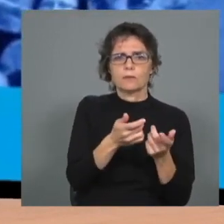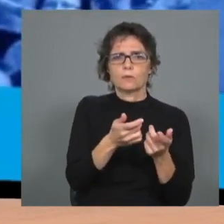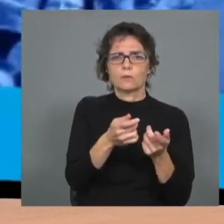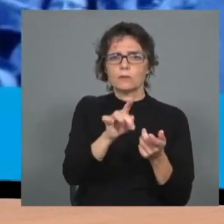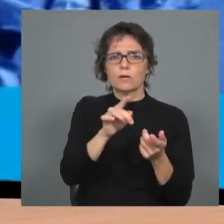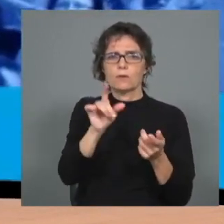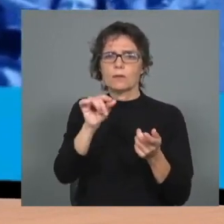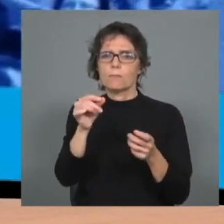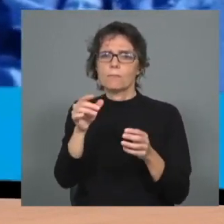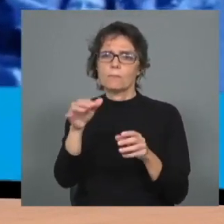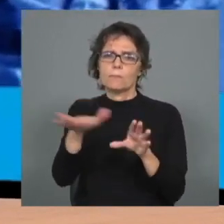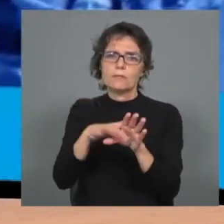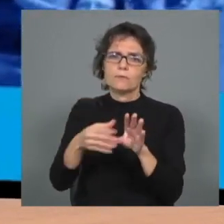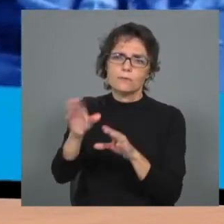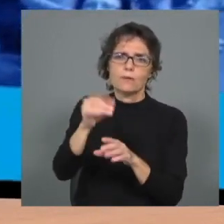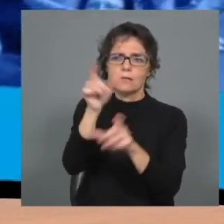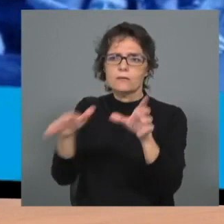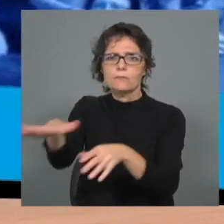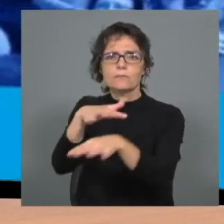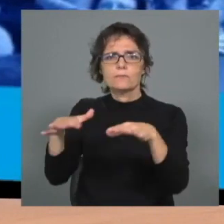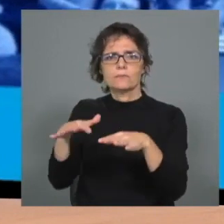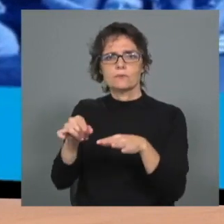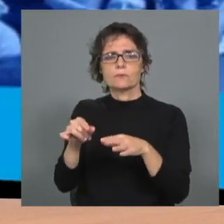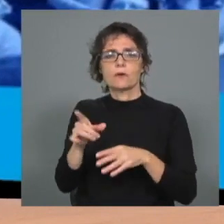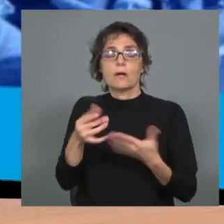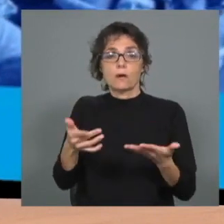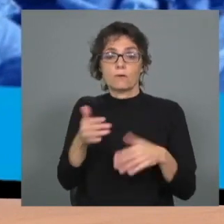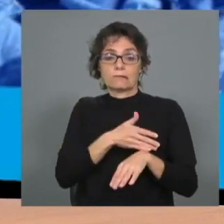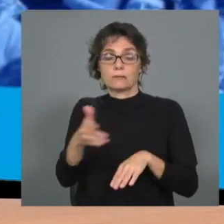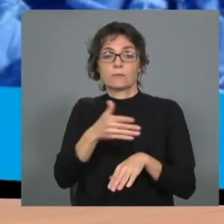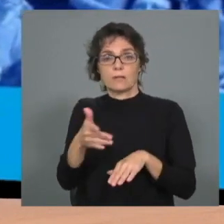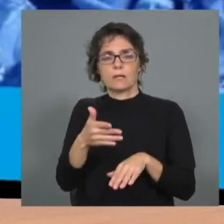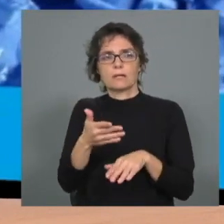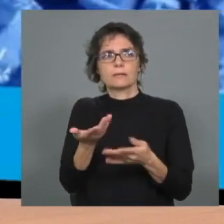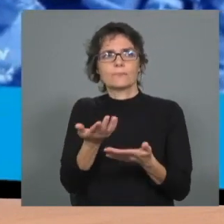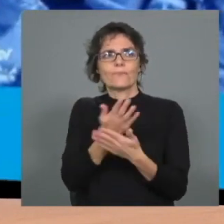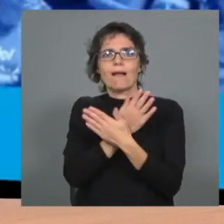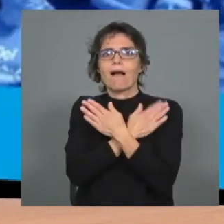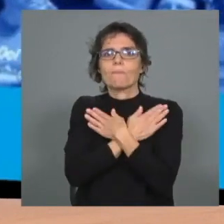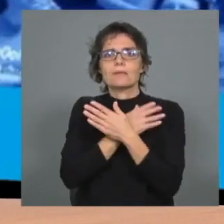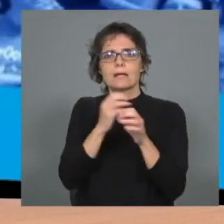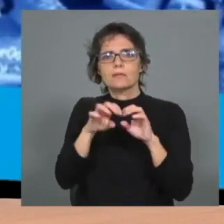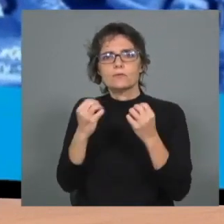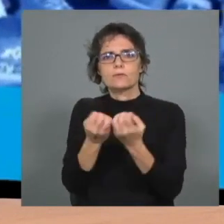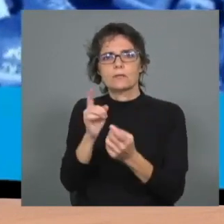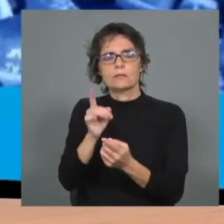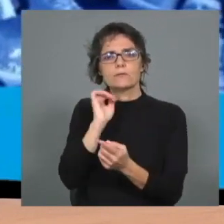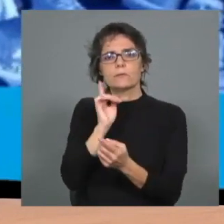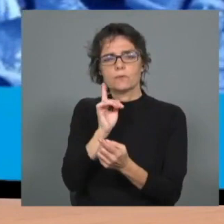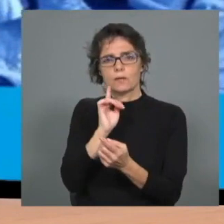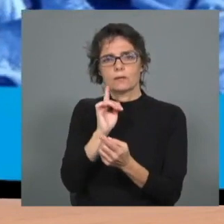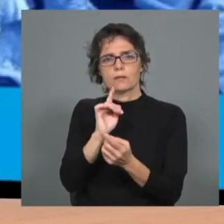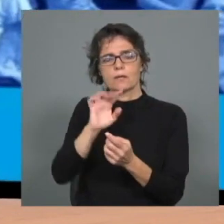então, em época de discernimento, em época de amizade social, é importante que se estabeleça claramente que é um país